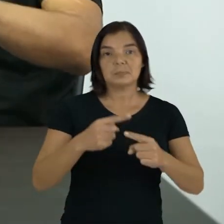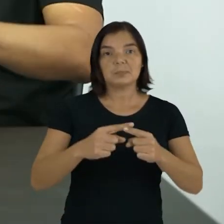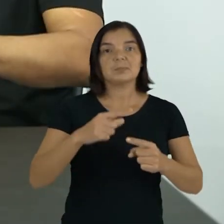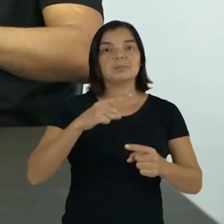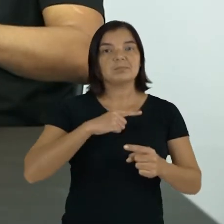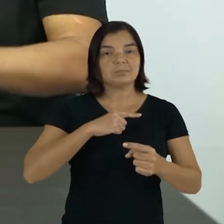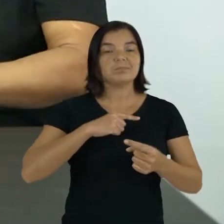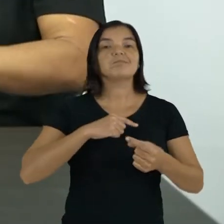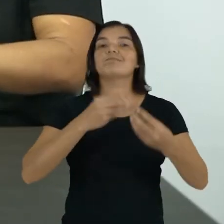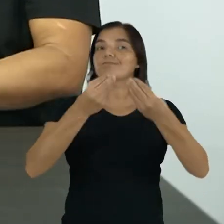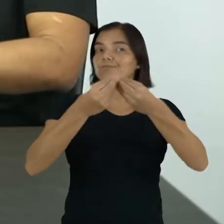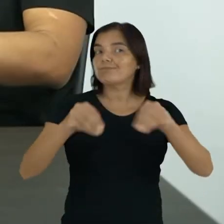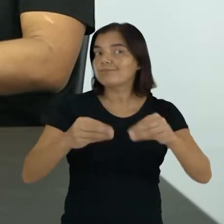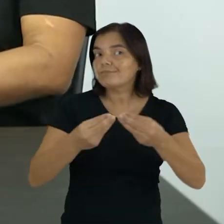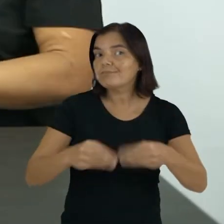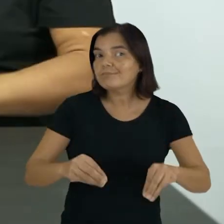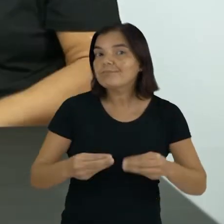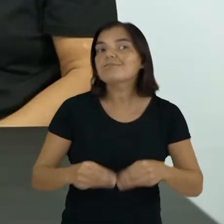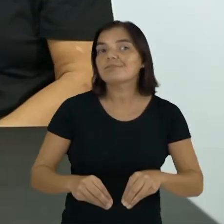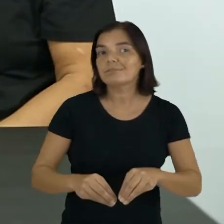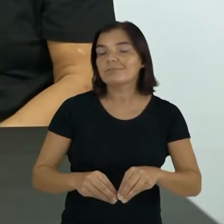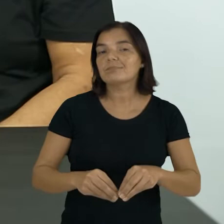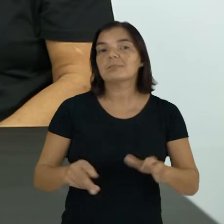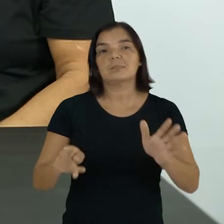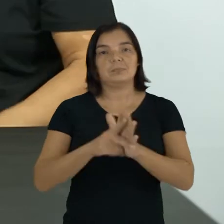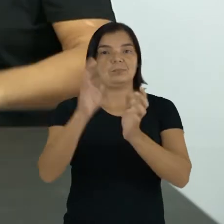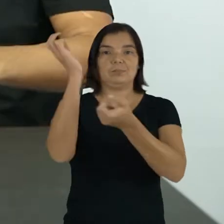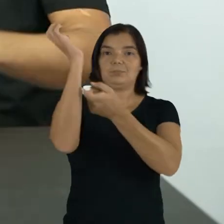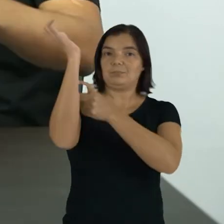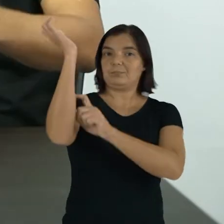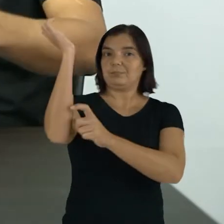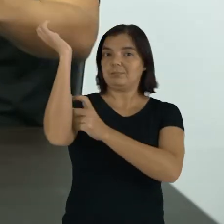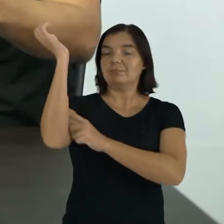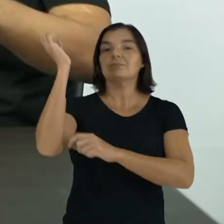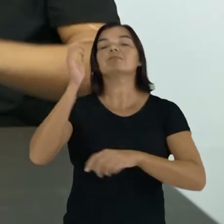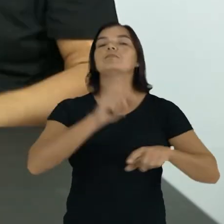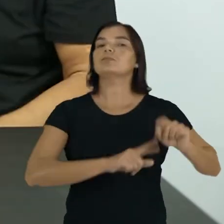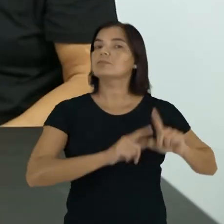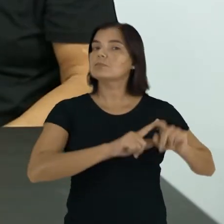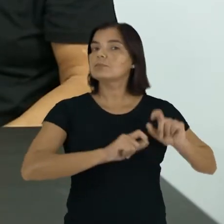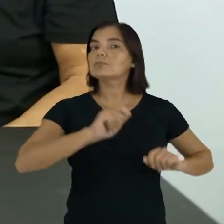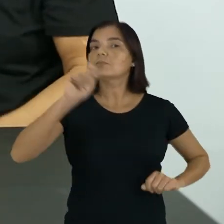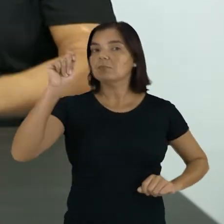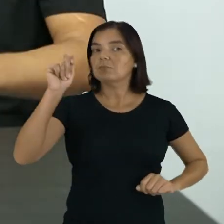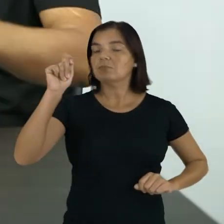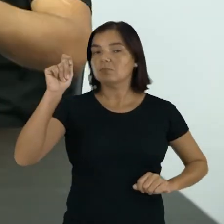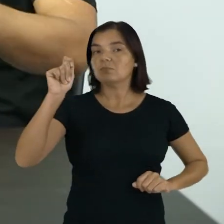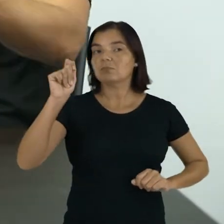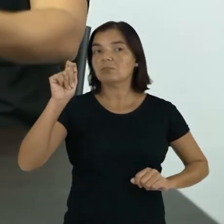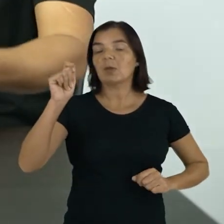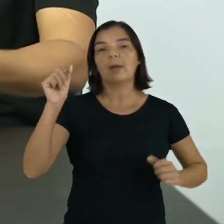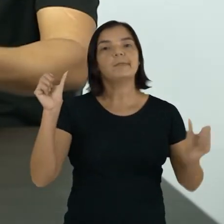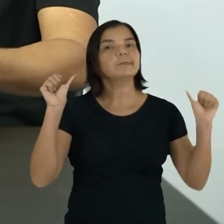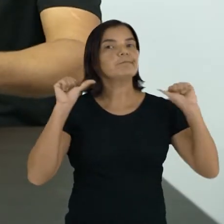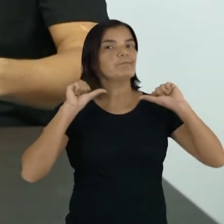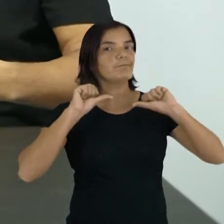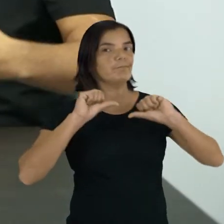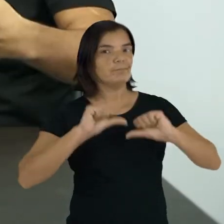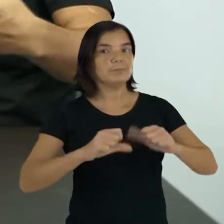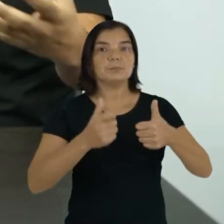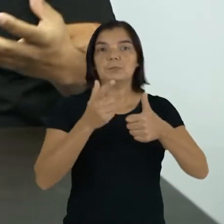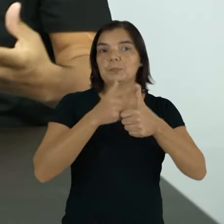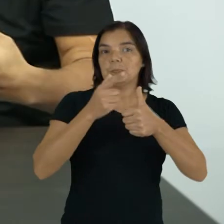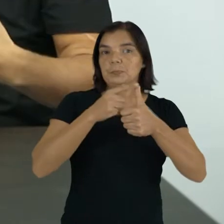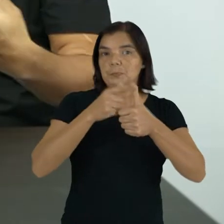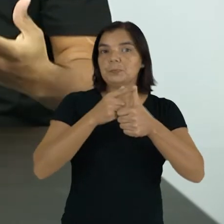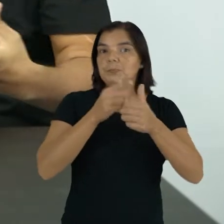uma queda da produção de borracha aqui nos seringais do Acre. E isso levou ao período do fim do primeiro ciclo da borracha, né?